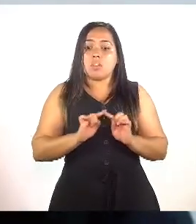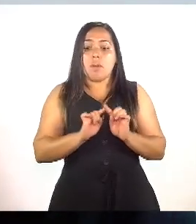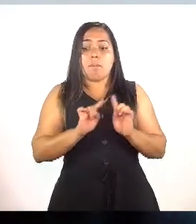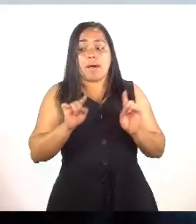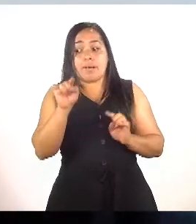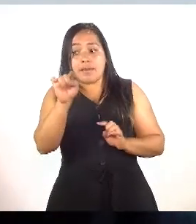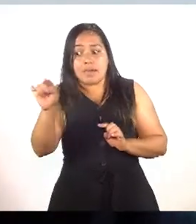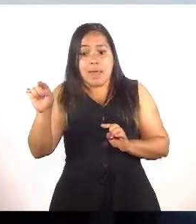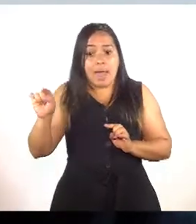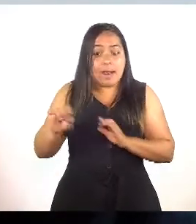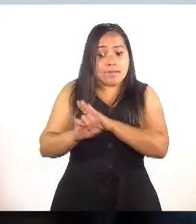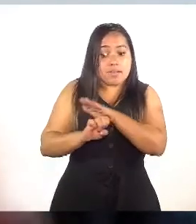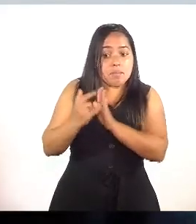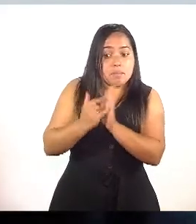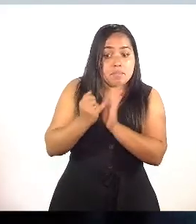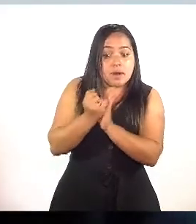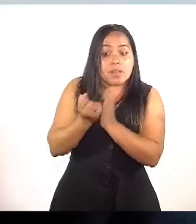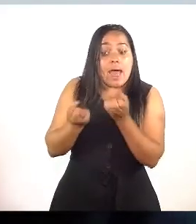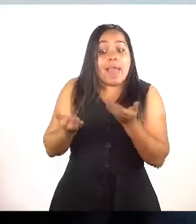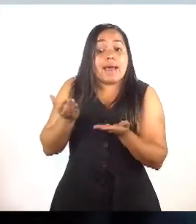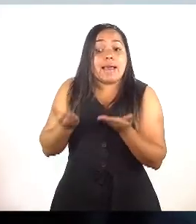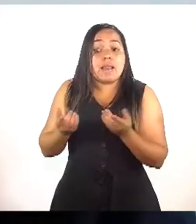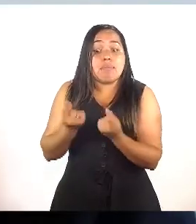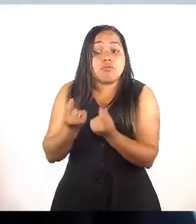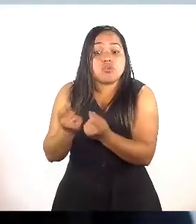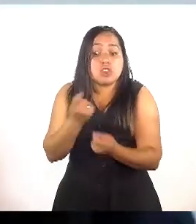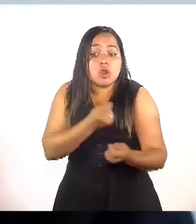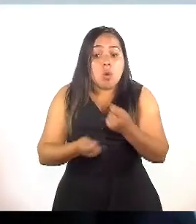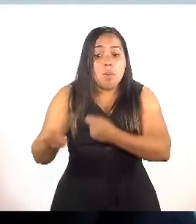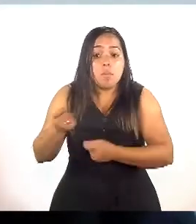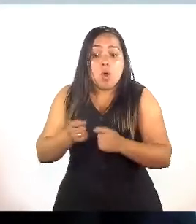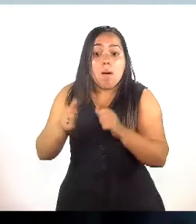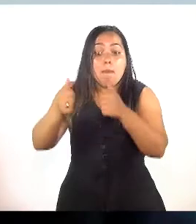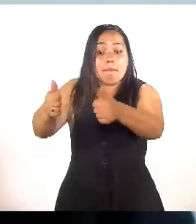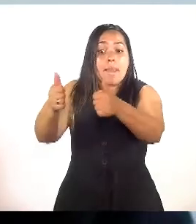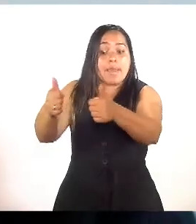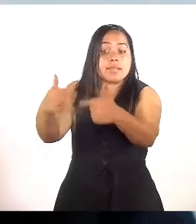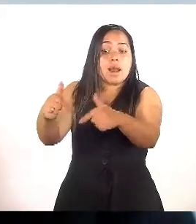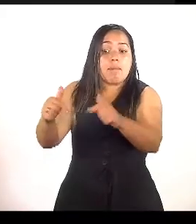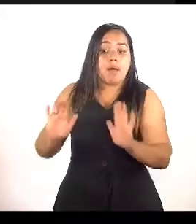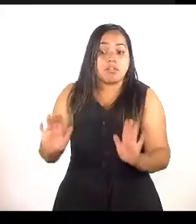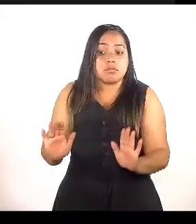ela tenha um equilíbrio financeiro para ter remuneração justa pelo seu trabalho.